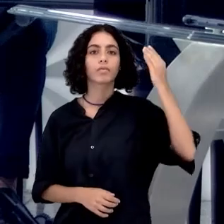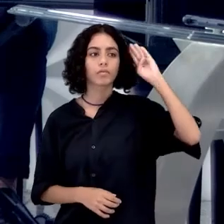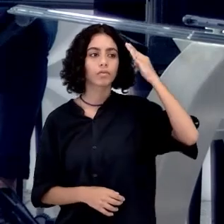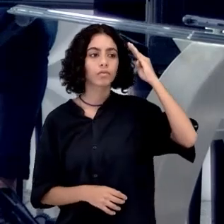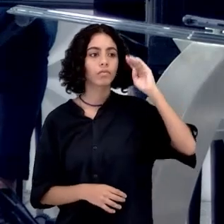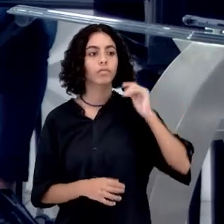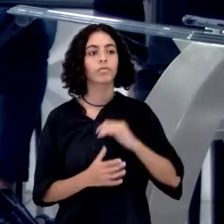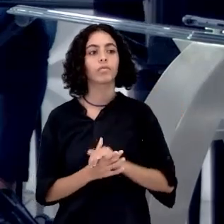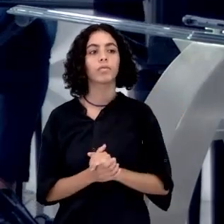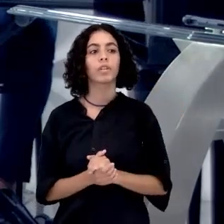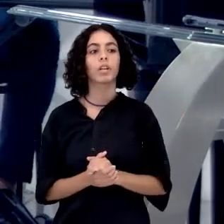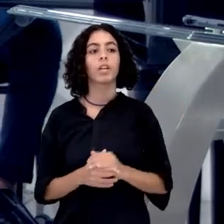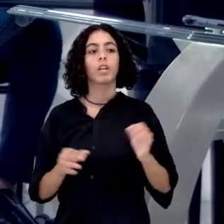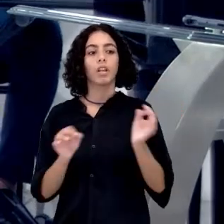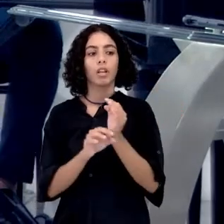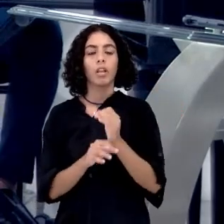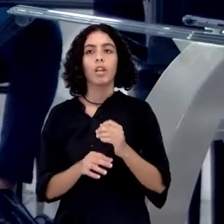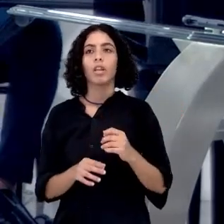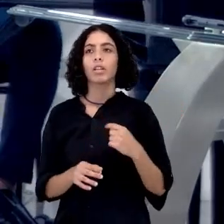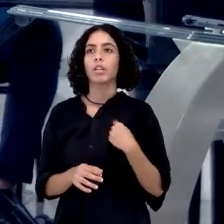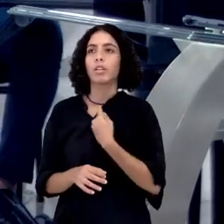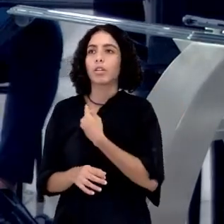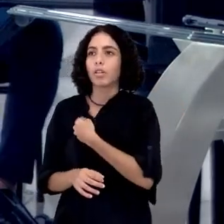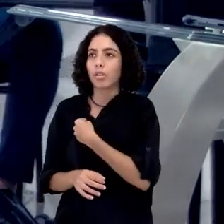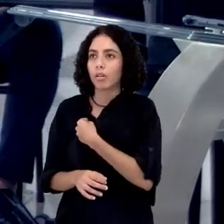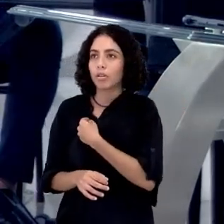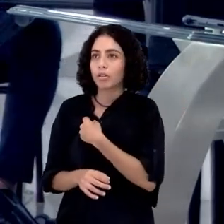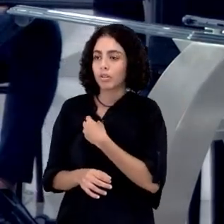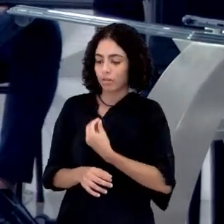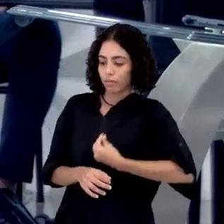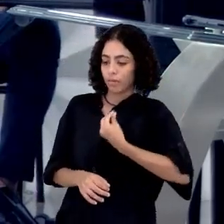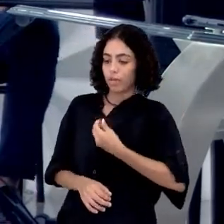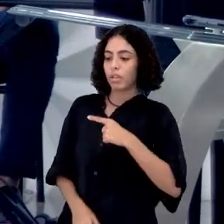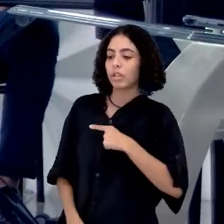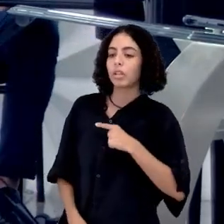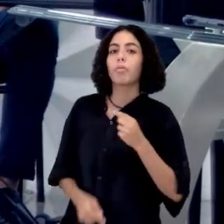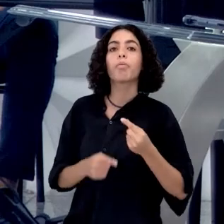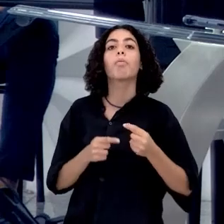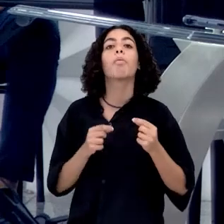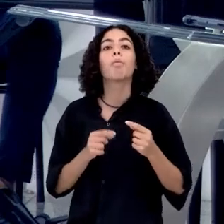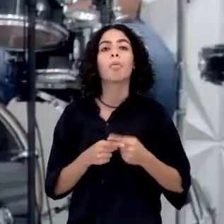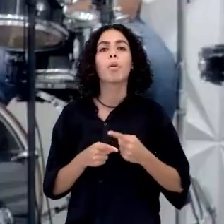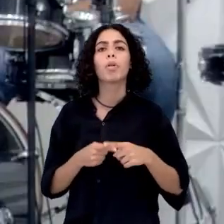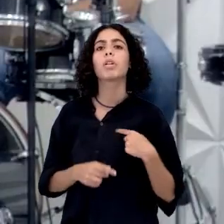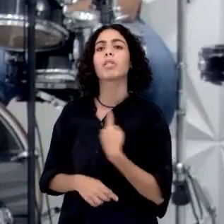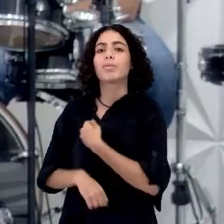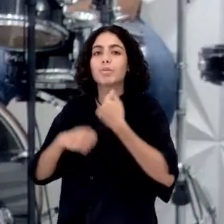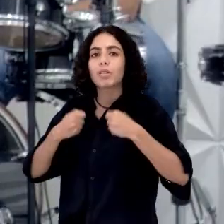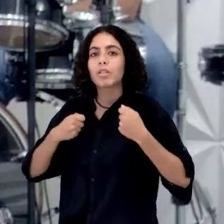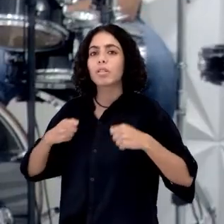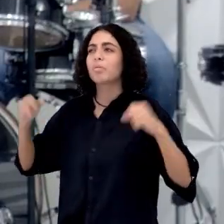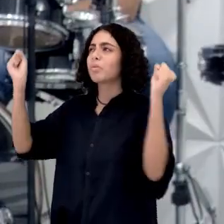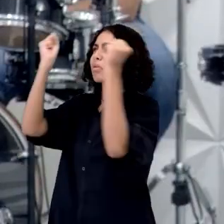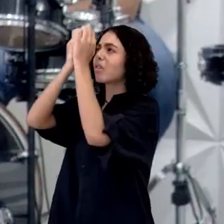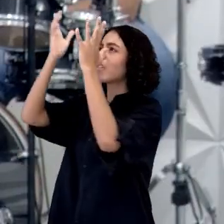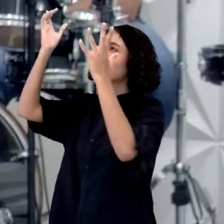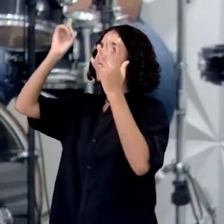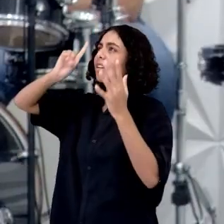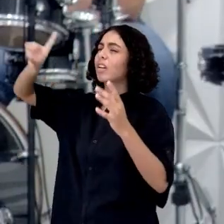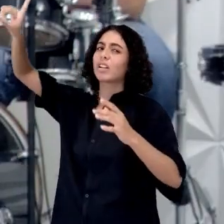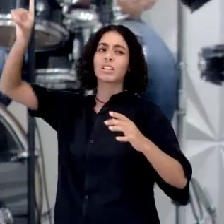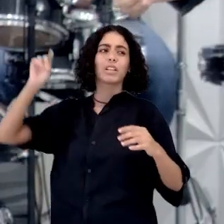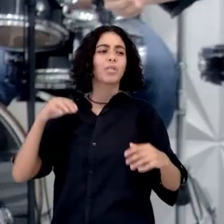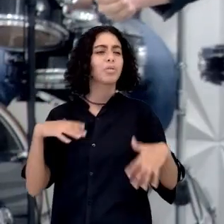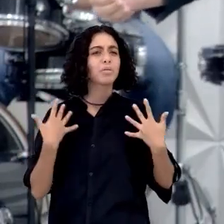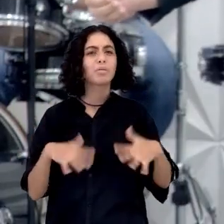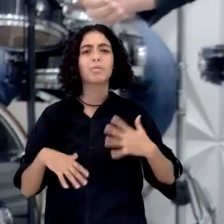de Deus, é glorificar a Deus. E isso aqui, irmãos, é tão importante que a partir do momento que nós nos desviamos